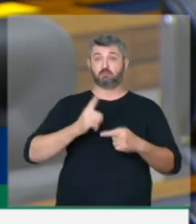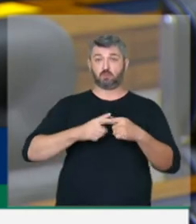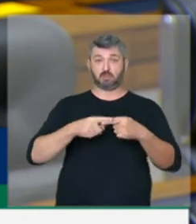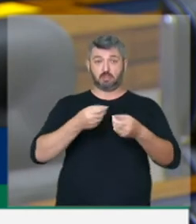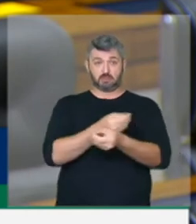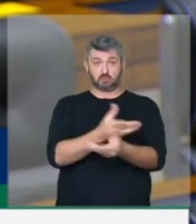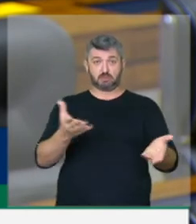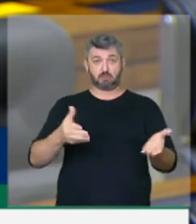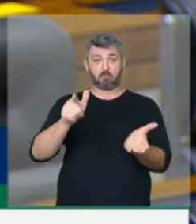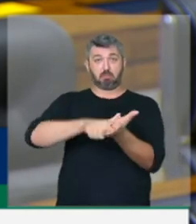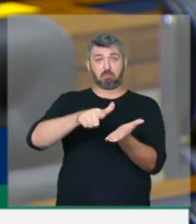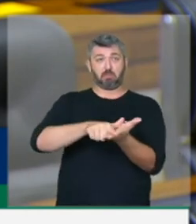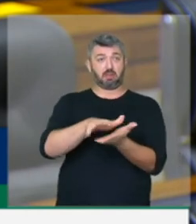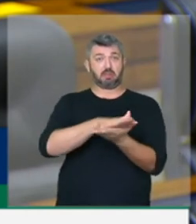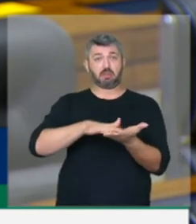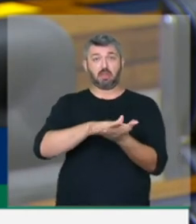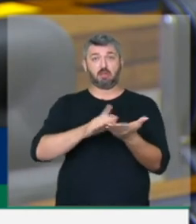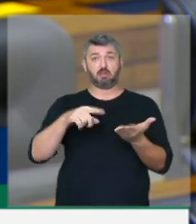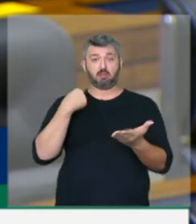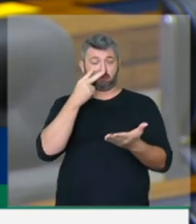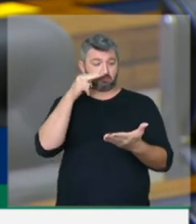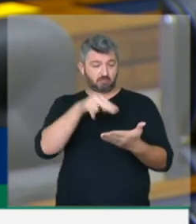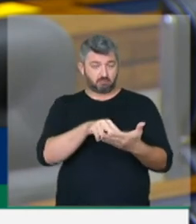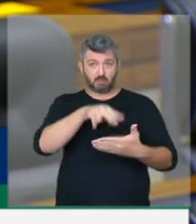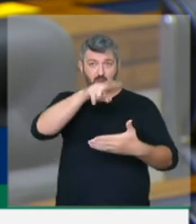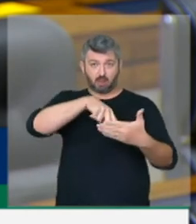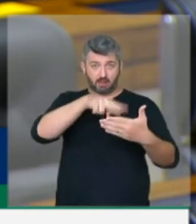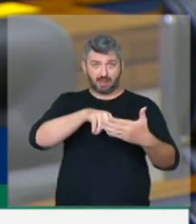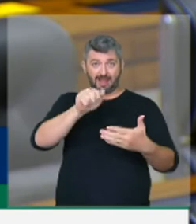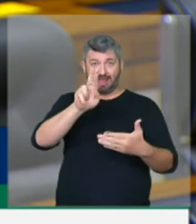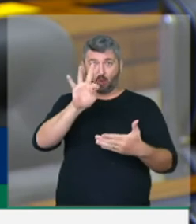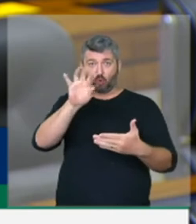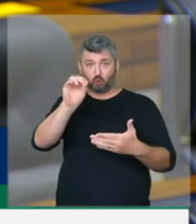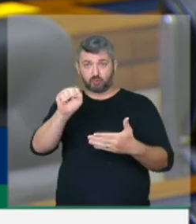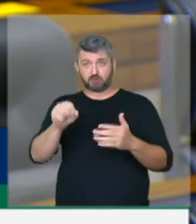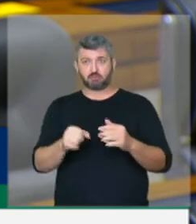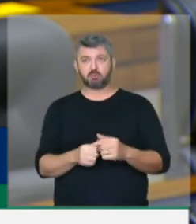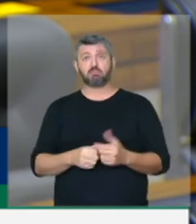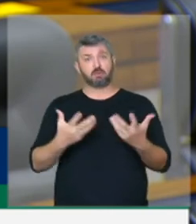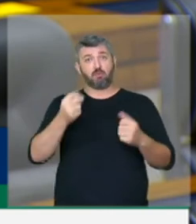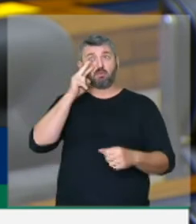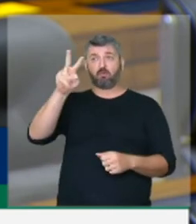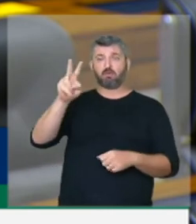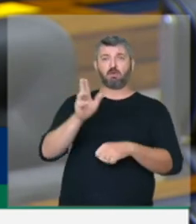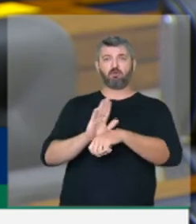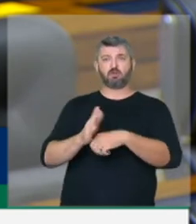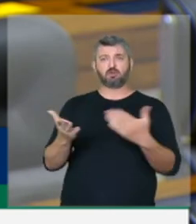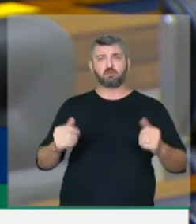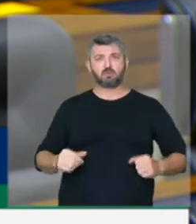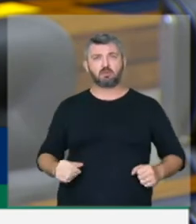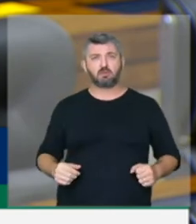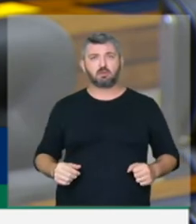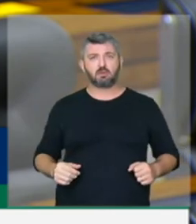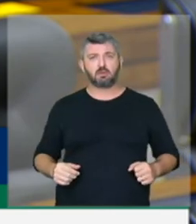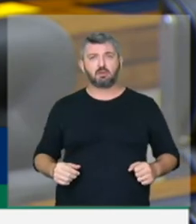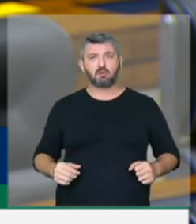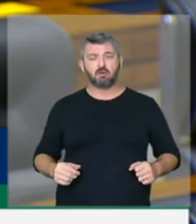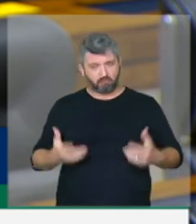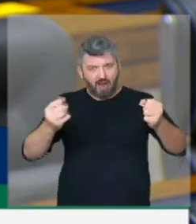distribuída, na medida que nós não tivemos a oportunidade de ler os autos, vamos assistir! Ou